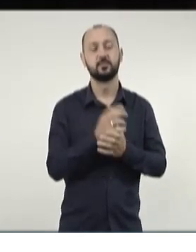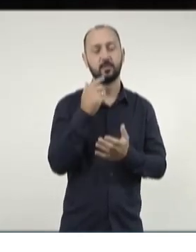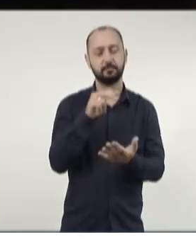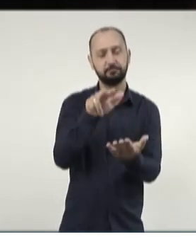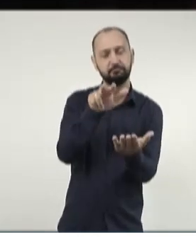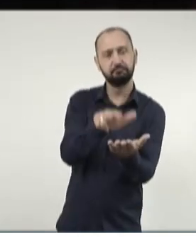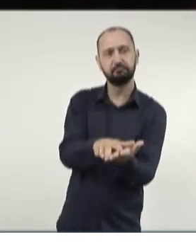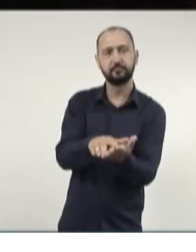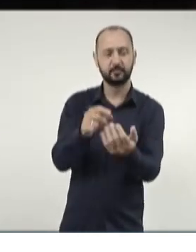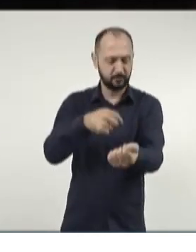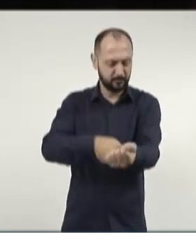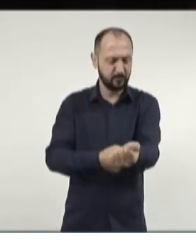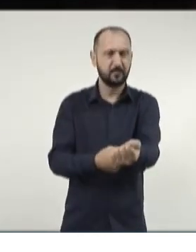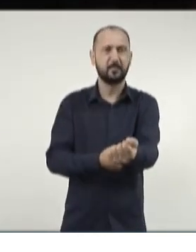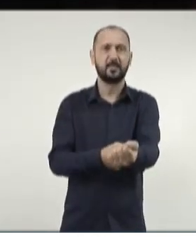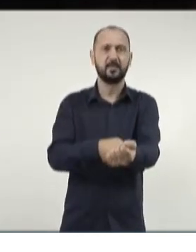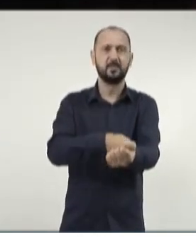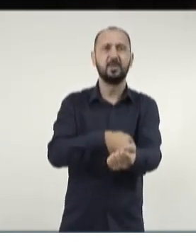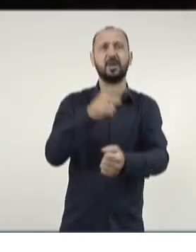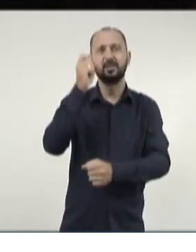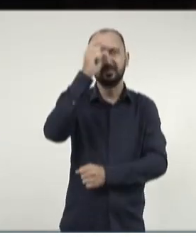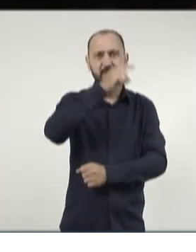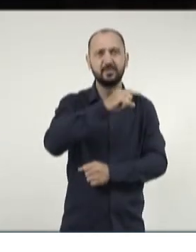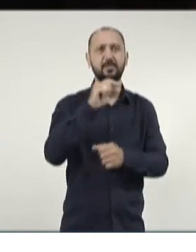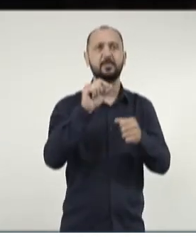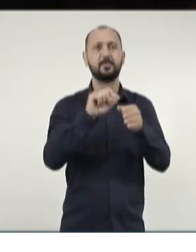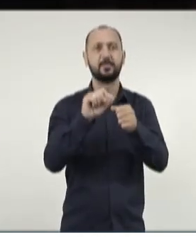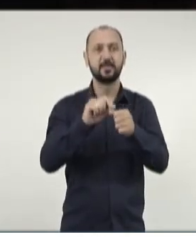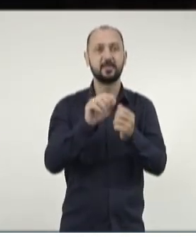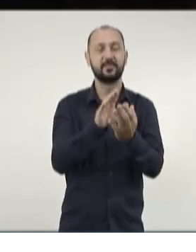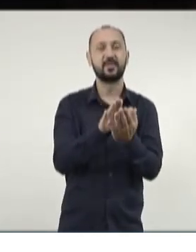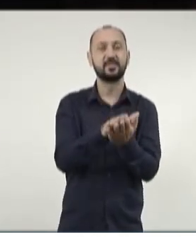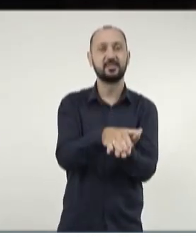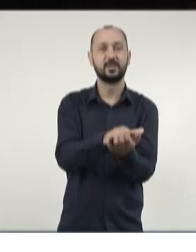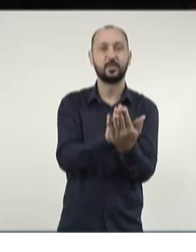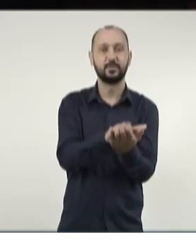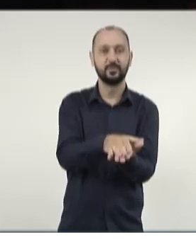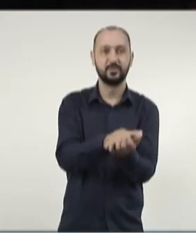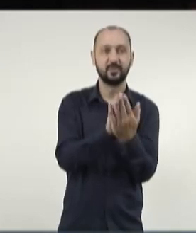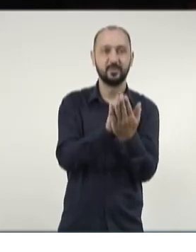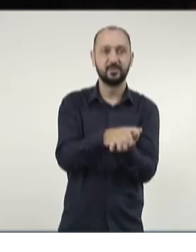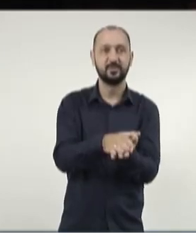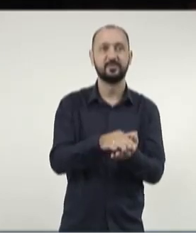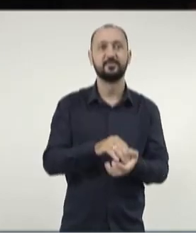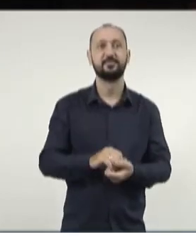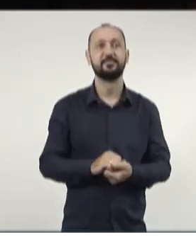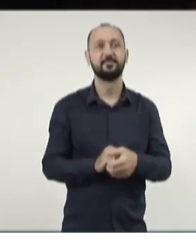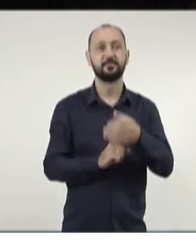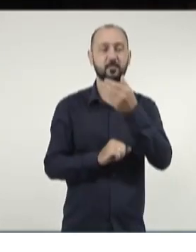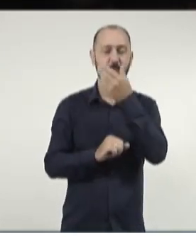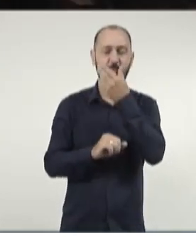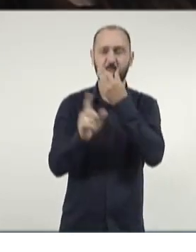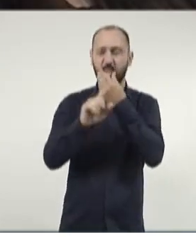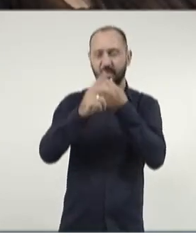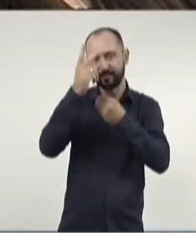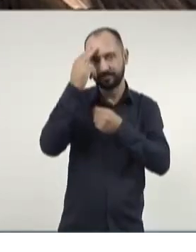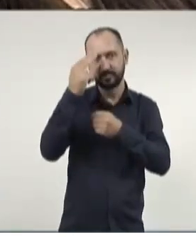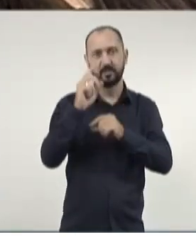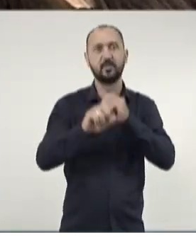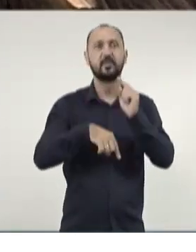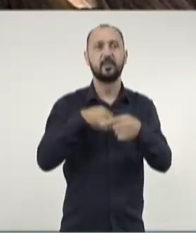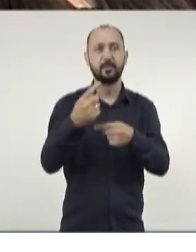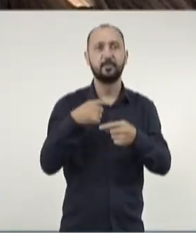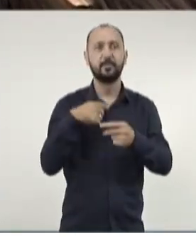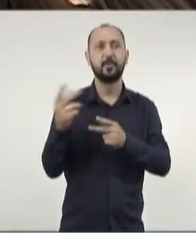paciente de um acesso difícil para ser passado, para ser feito hemodiálise. E eu falei assim, não, tranquilo, depois